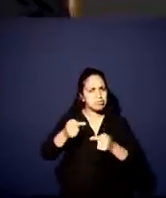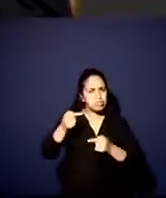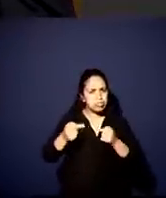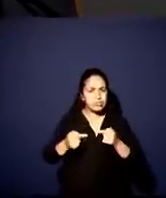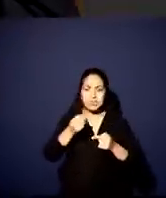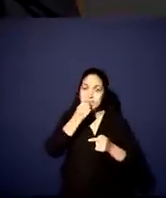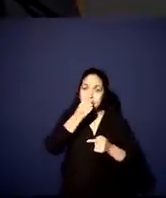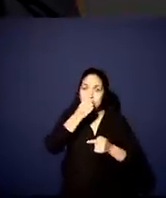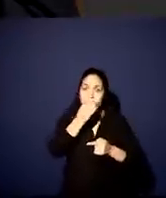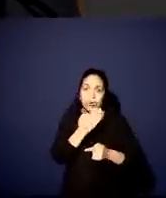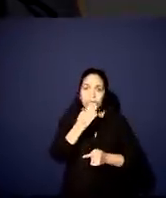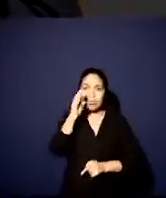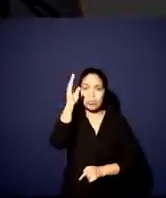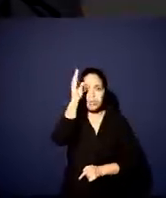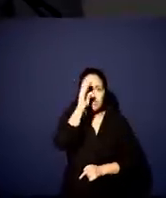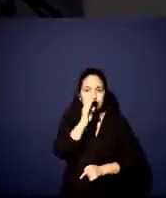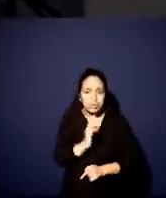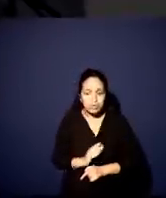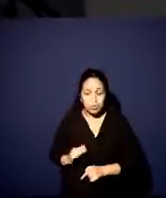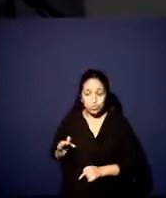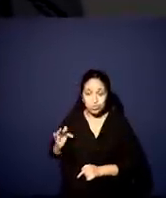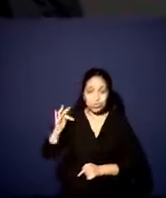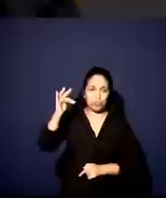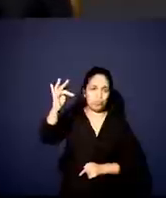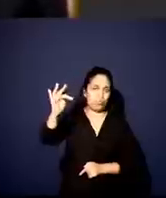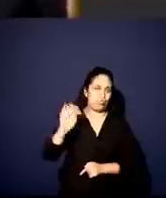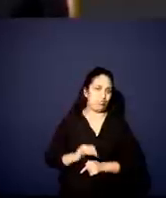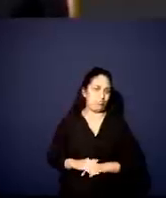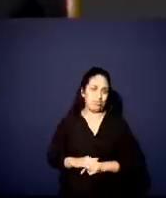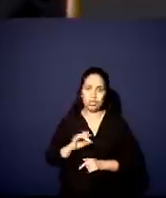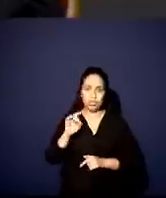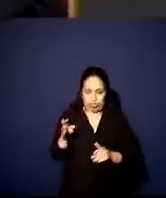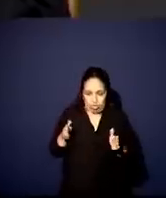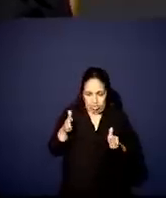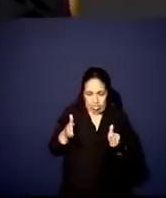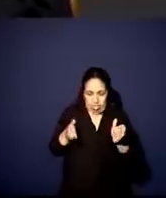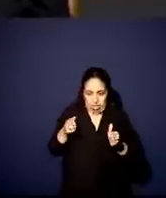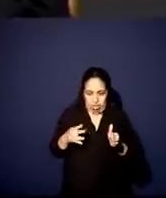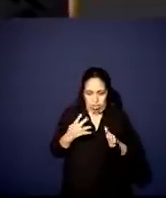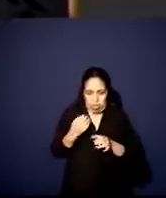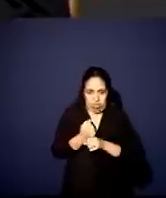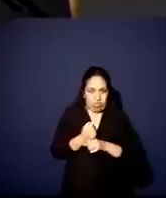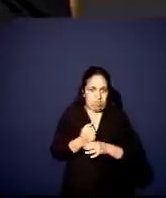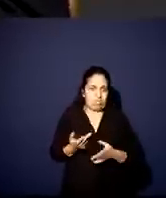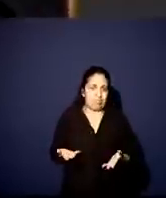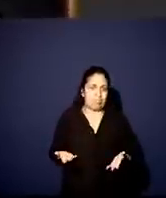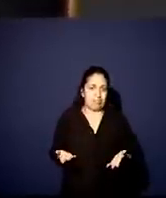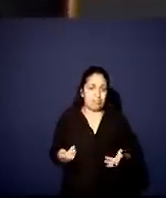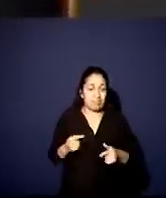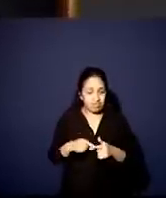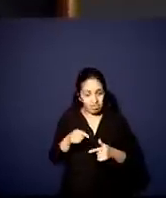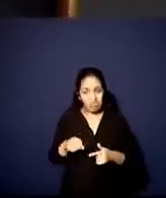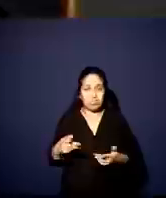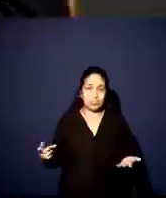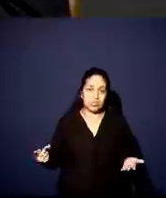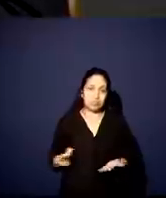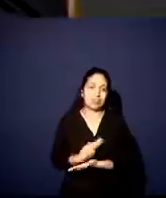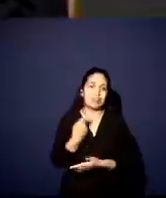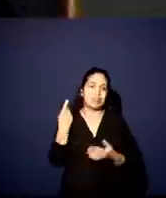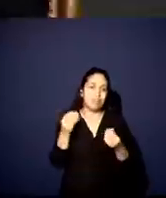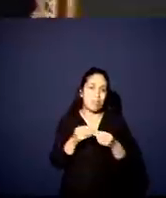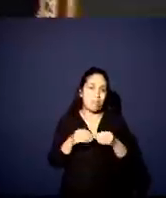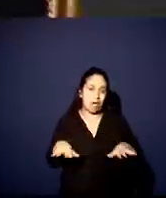boa para o Brasil no longo prazo e não apenas no curto prazo, que é isso que causa o desastre no Brasil. Né? Dito